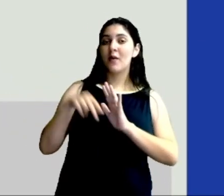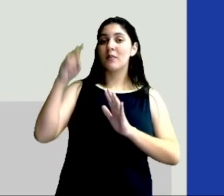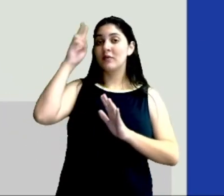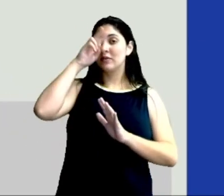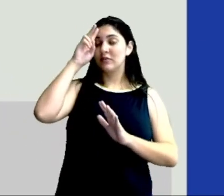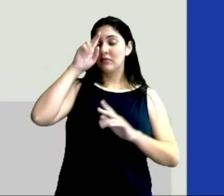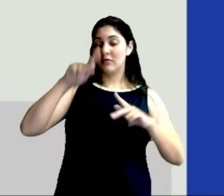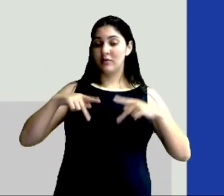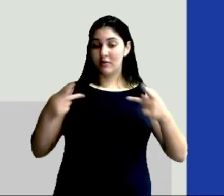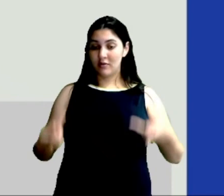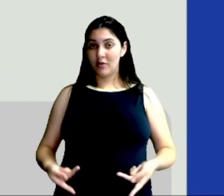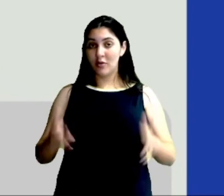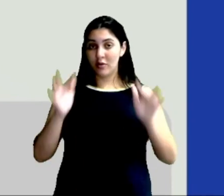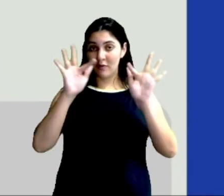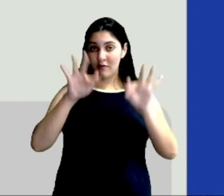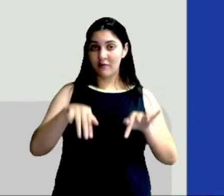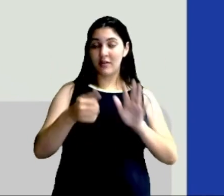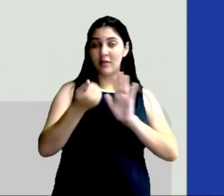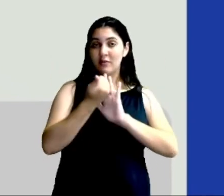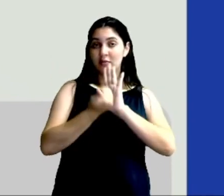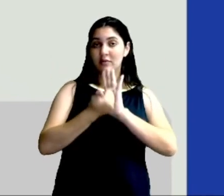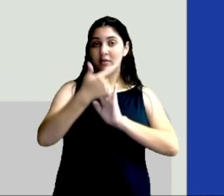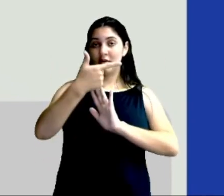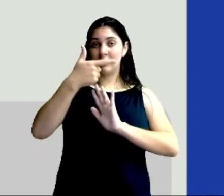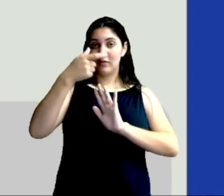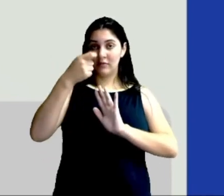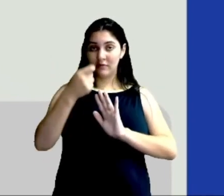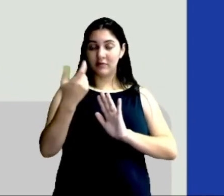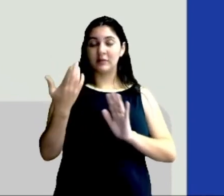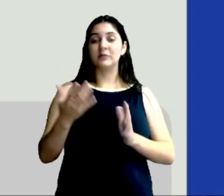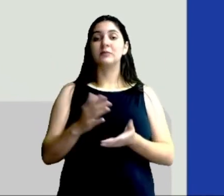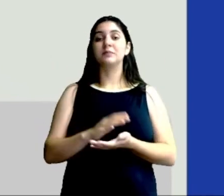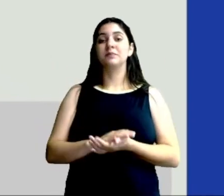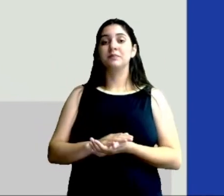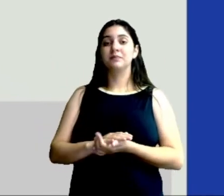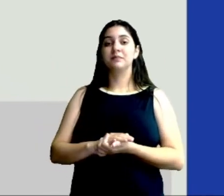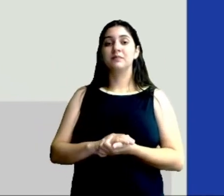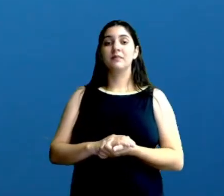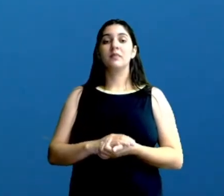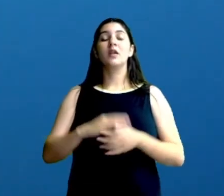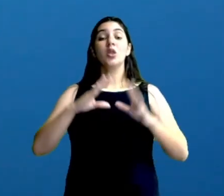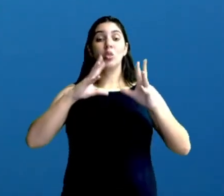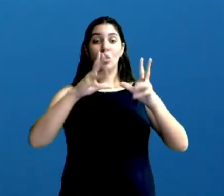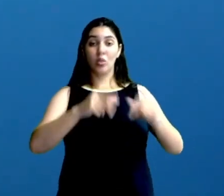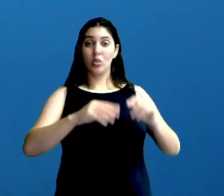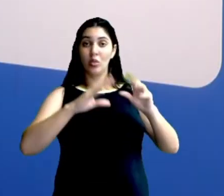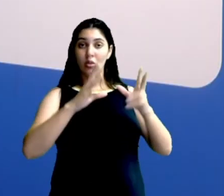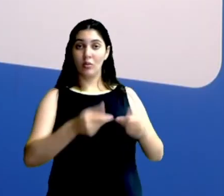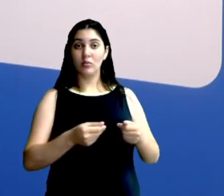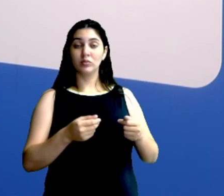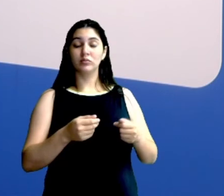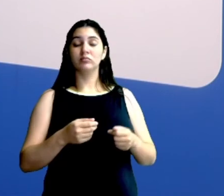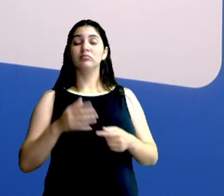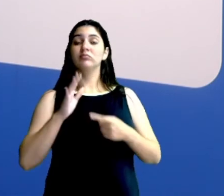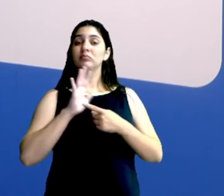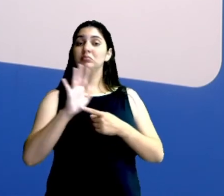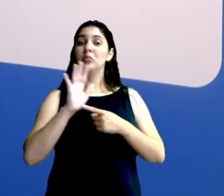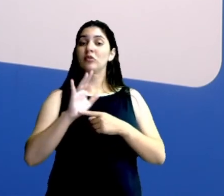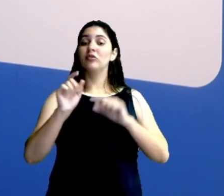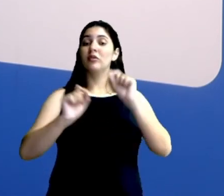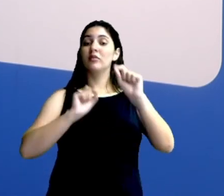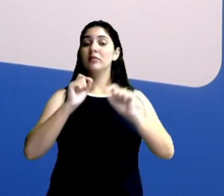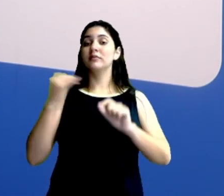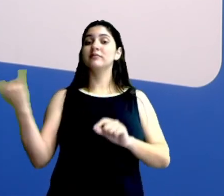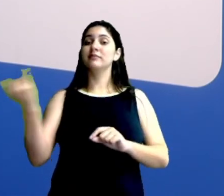ali do século XX, já que a primeira foi Ouro Preto, em Minas Gerais. E tudo isso vai nos mostrar